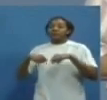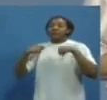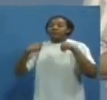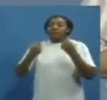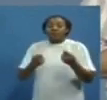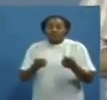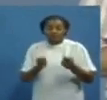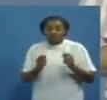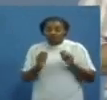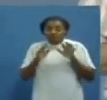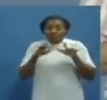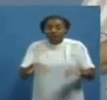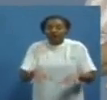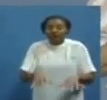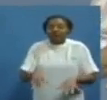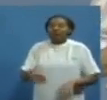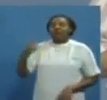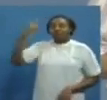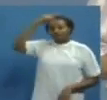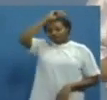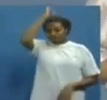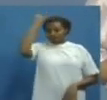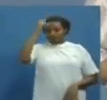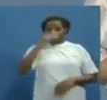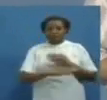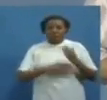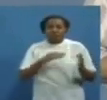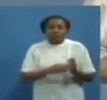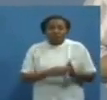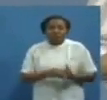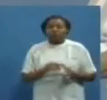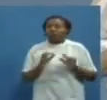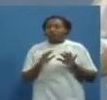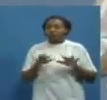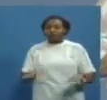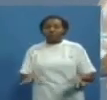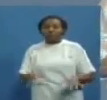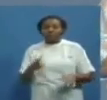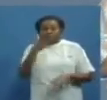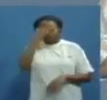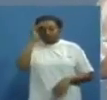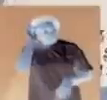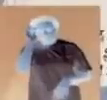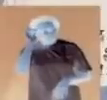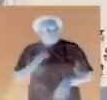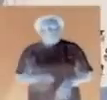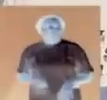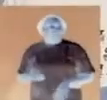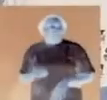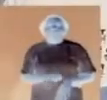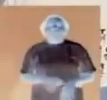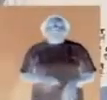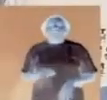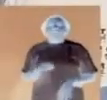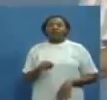convencerá o mundo a respeito do pecado, da justiça e do juízo.